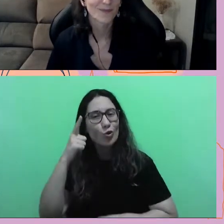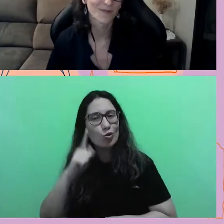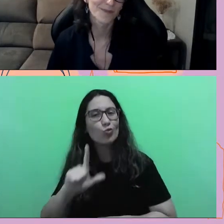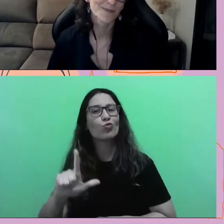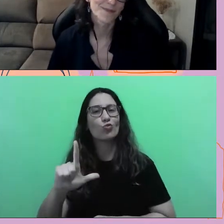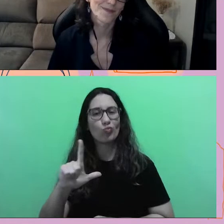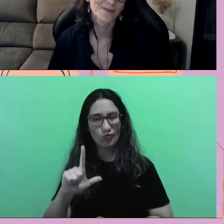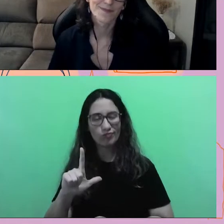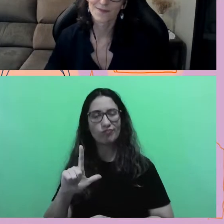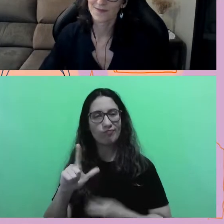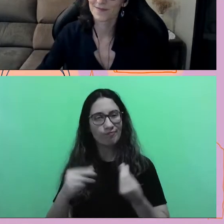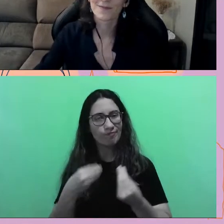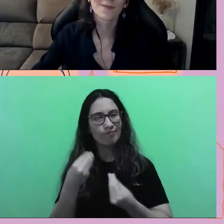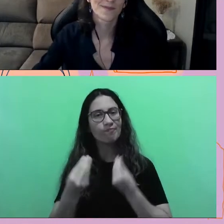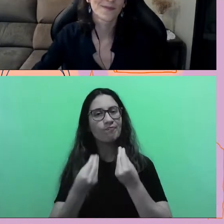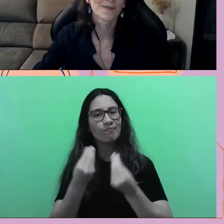né,